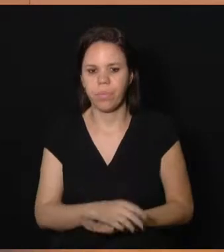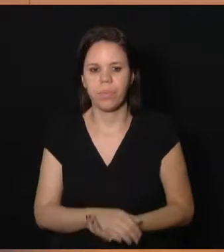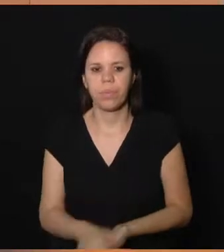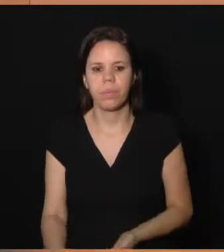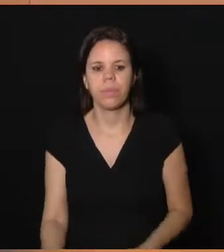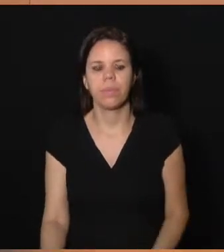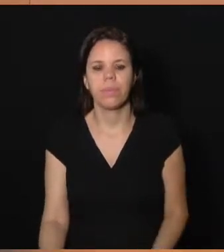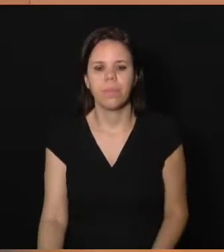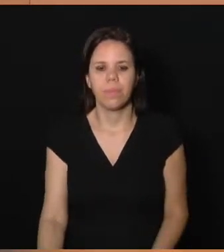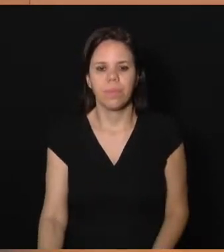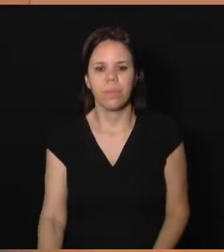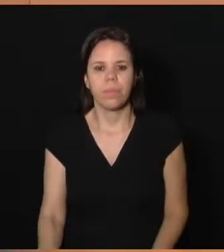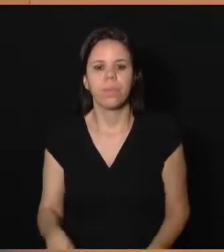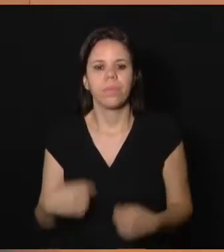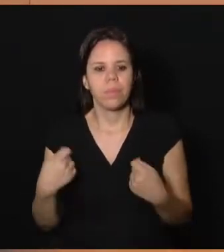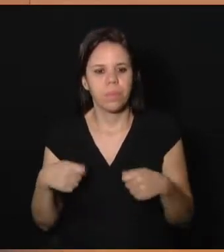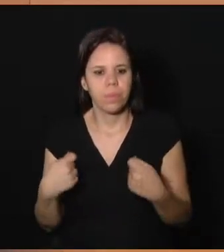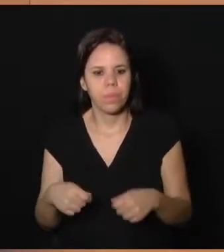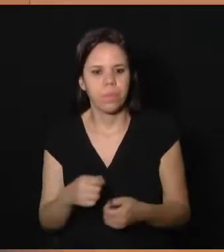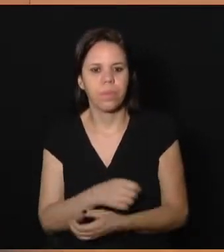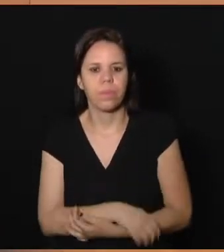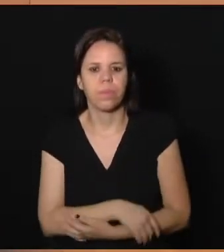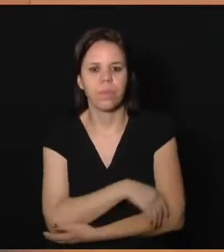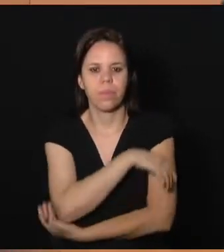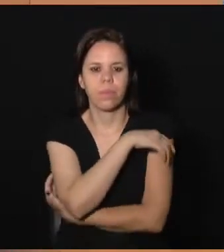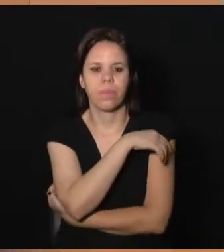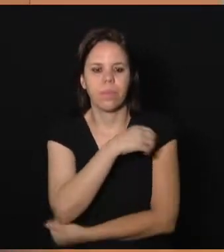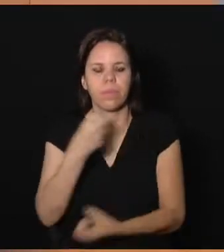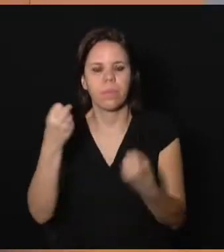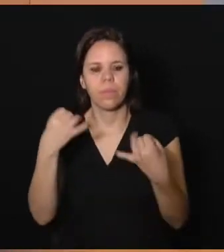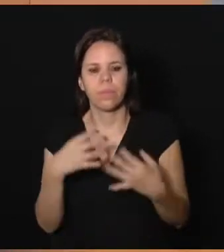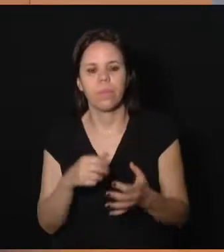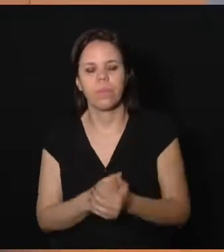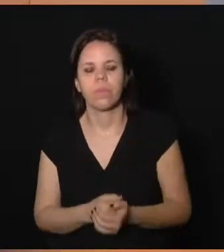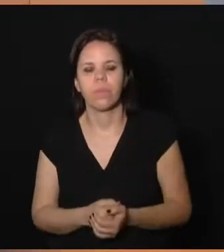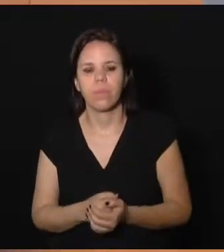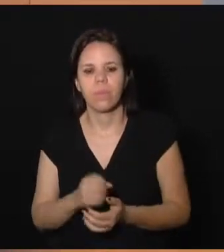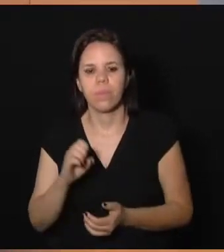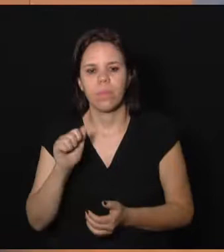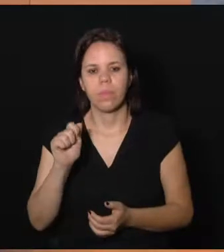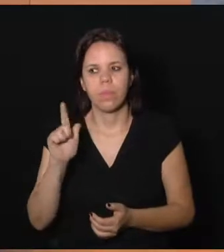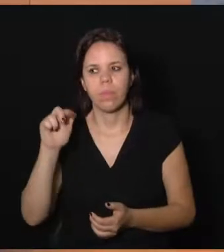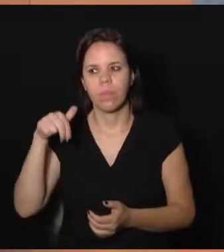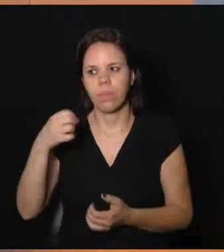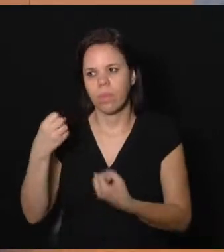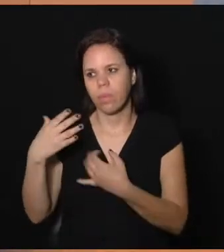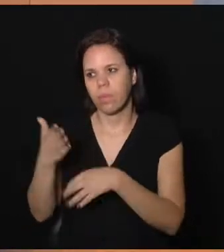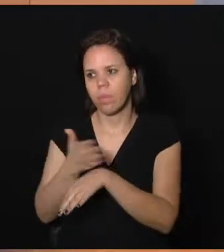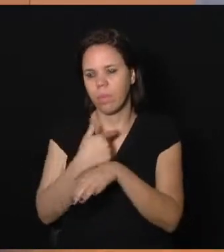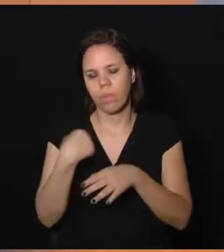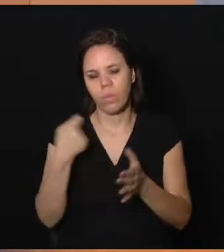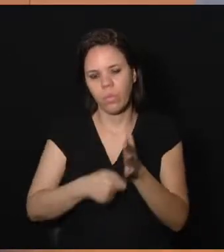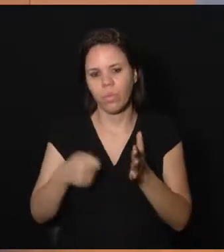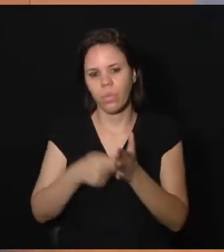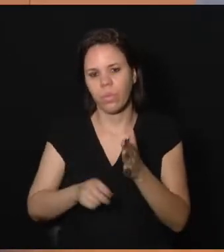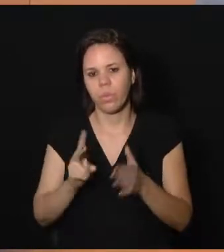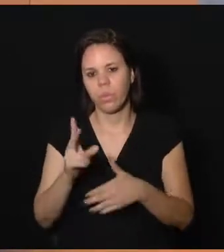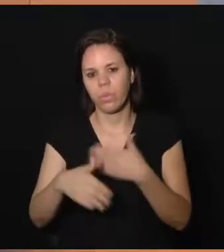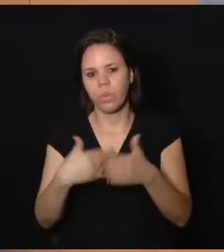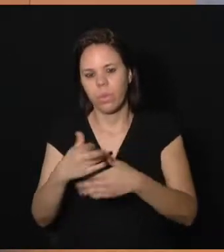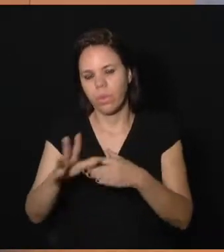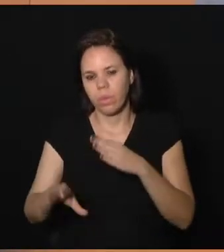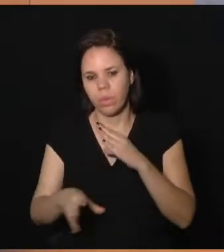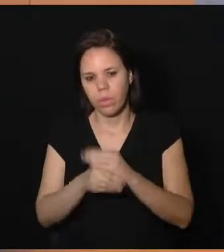A gente precisa, como foi bem dito pelo Alan, cada vez mais lutar para que sejam